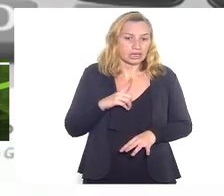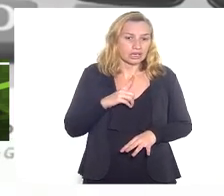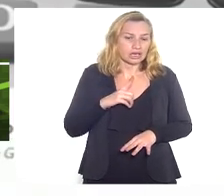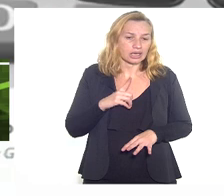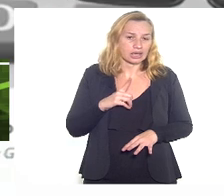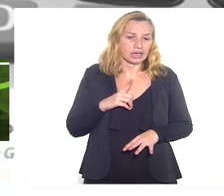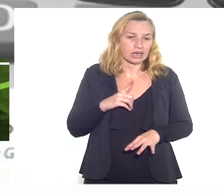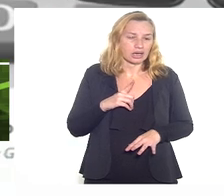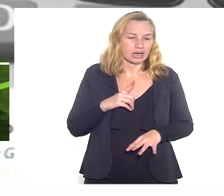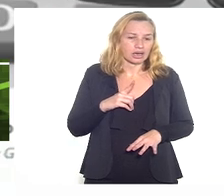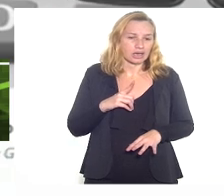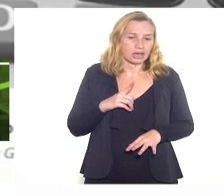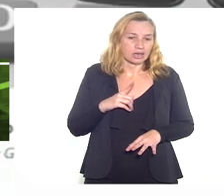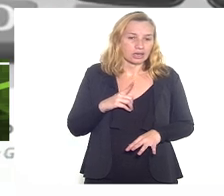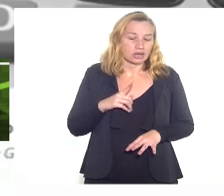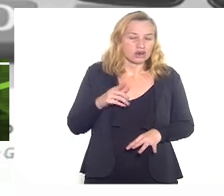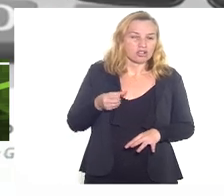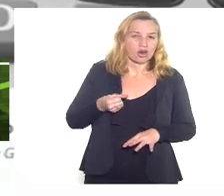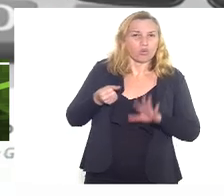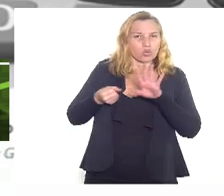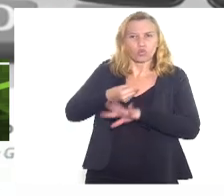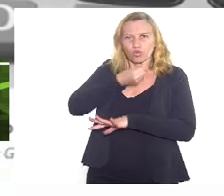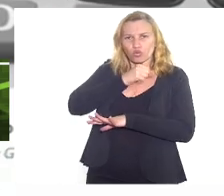até o Repetro antigo,